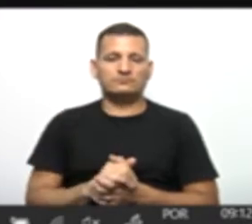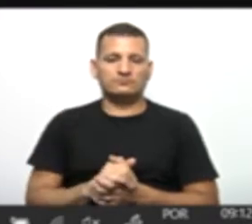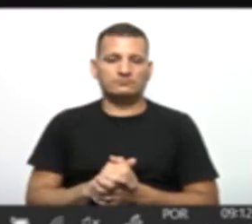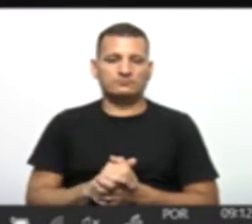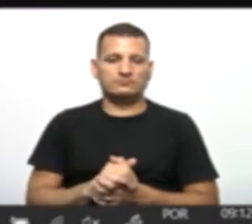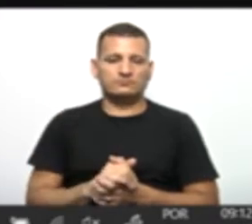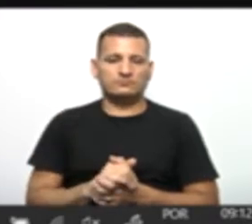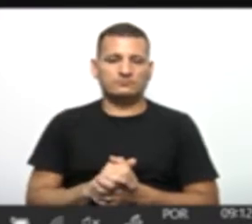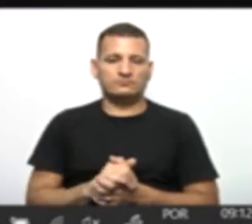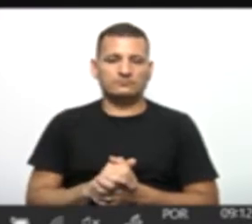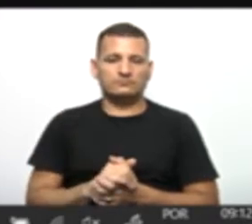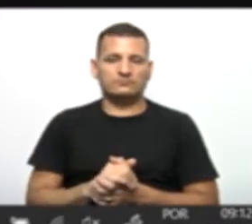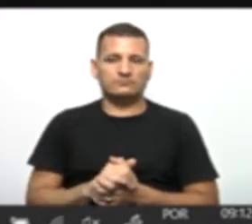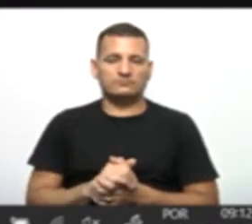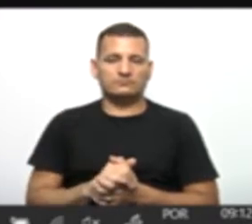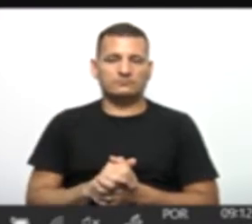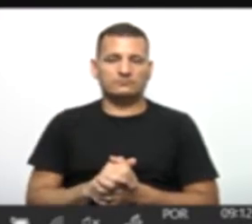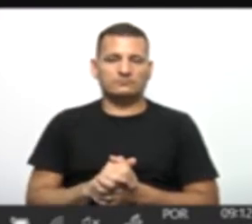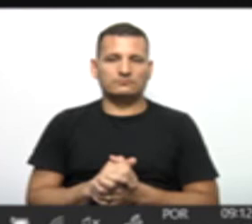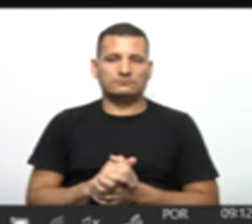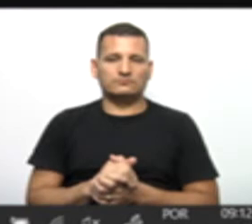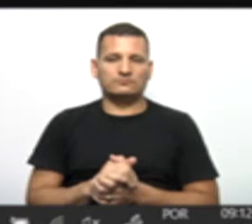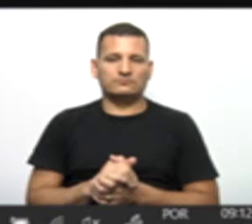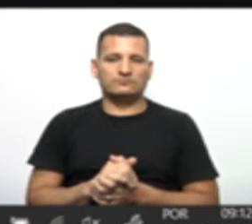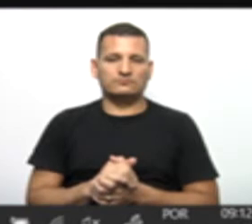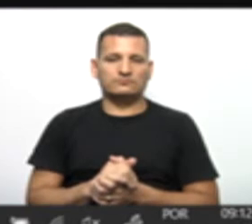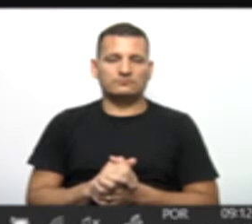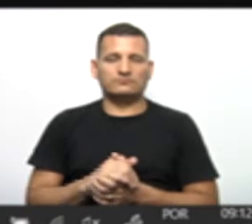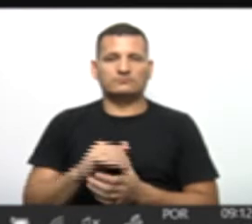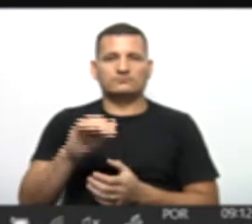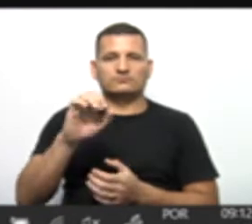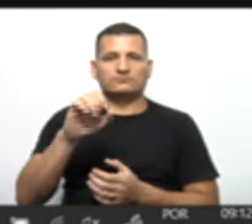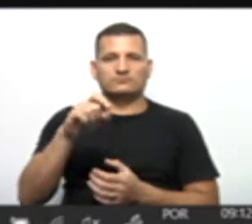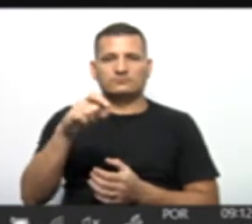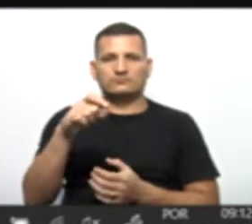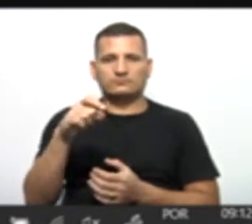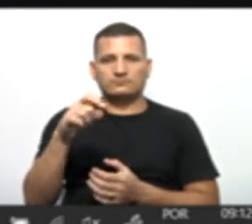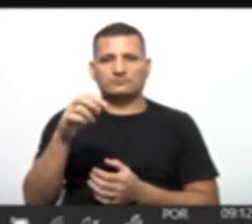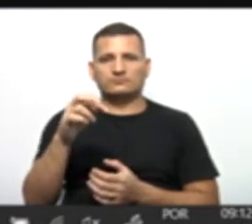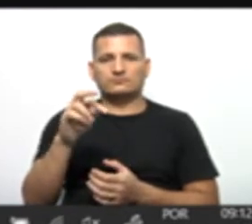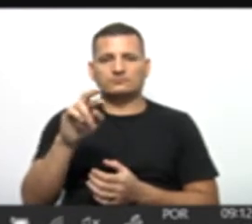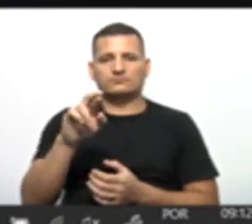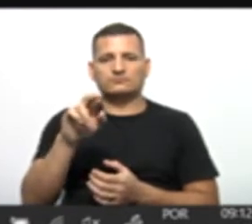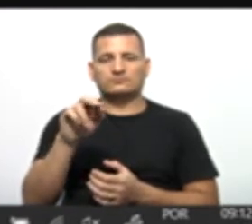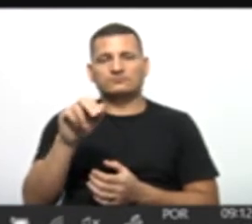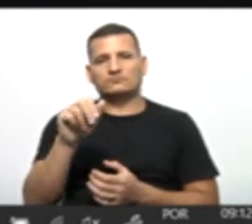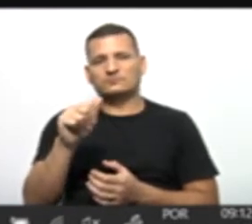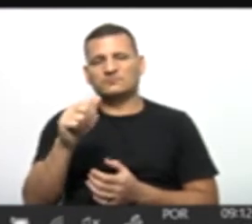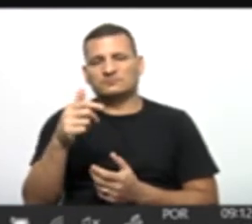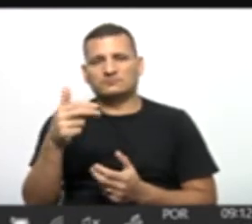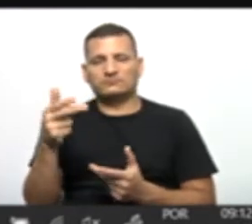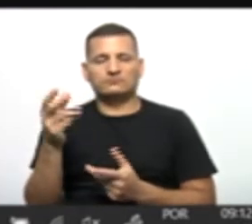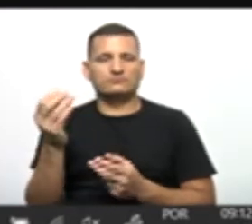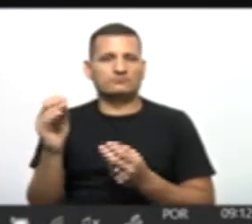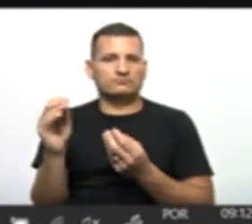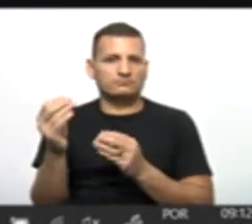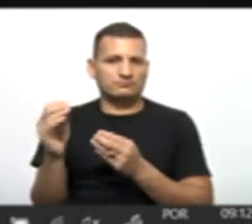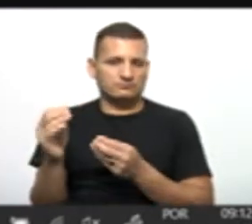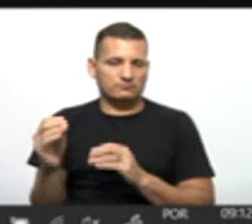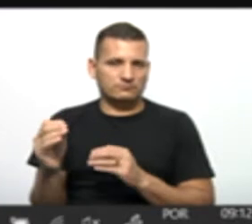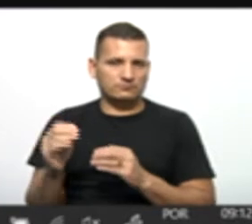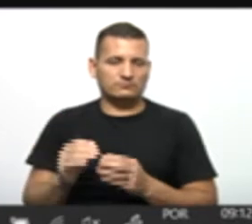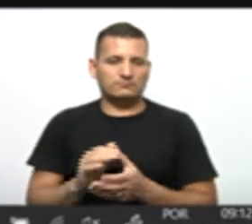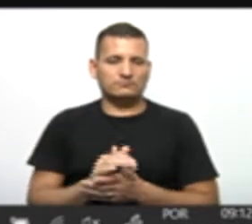o padrão aqui vai ser nulo. E extras são algumas coisas extras que eu possa colocar. Olha só, nesse